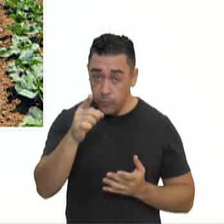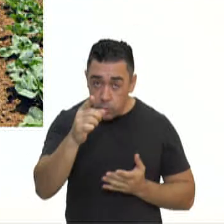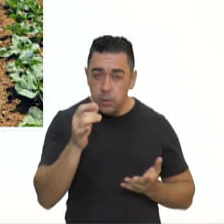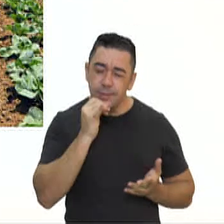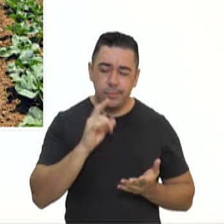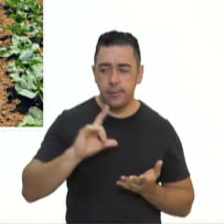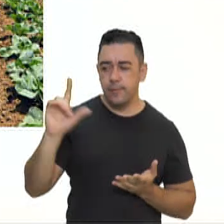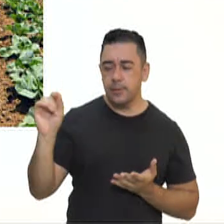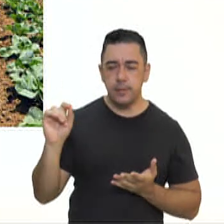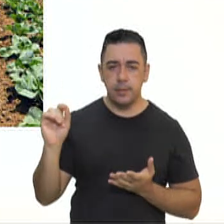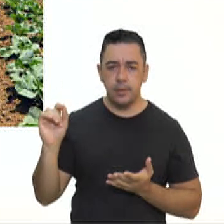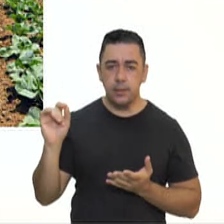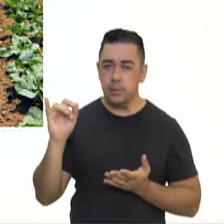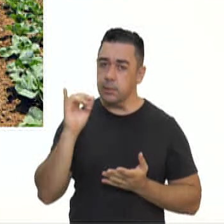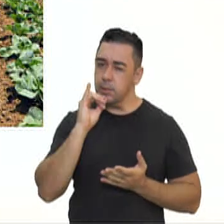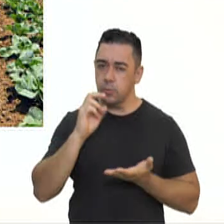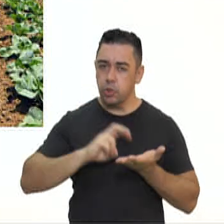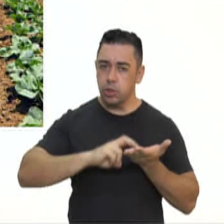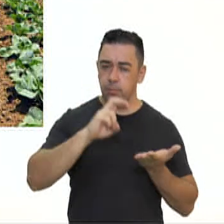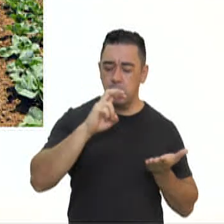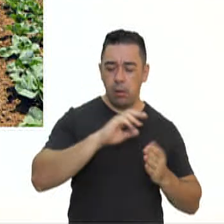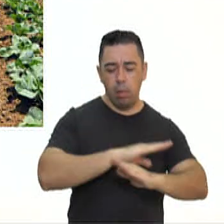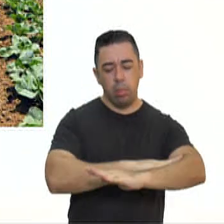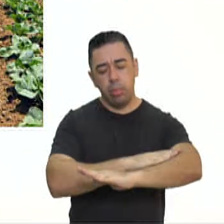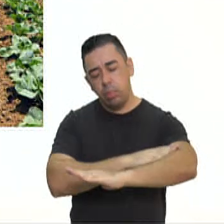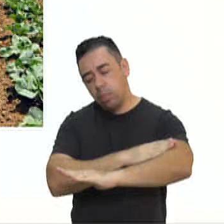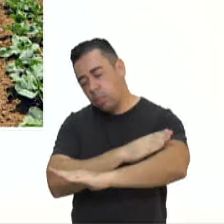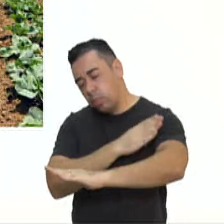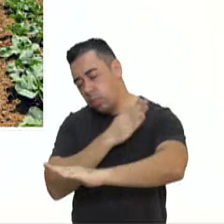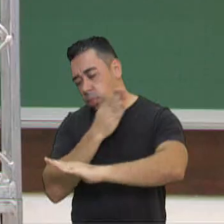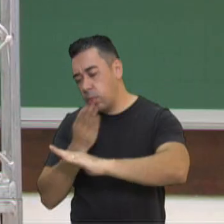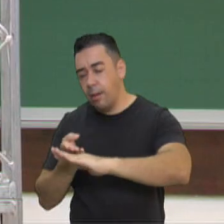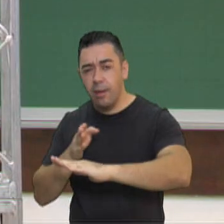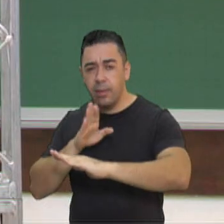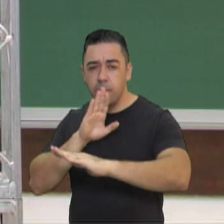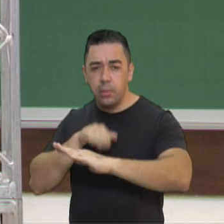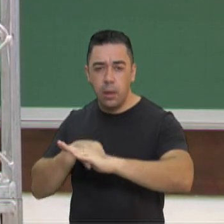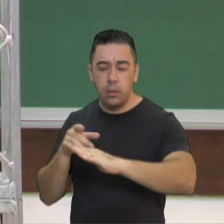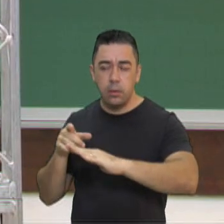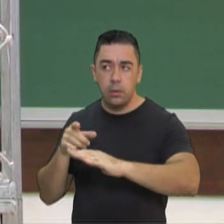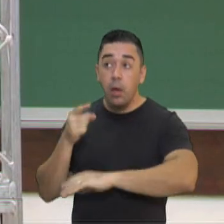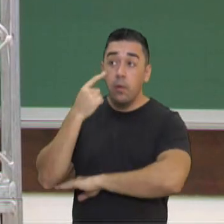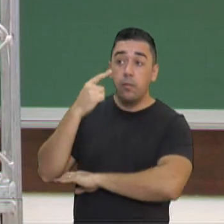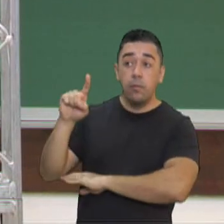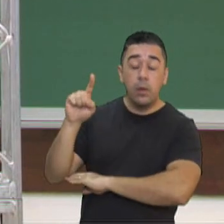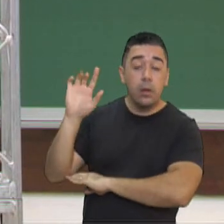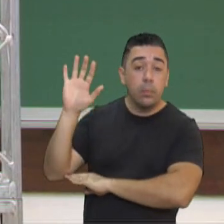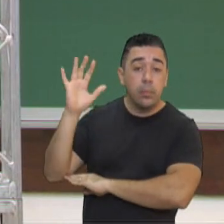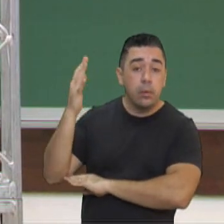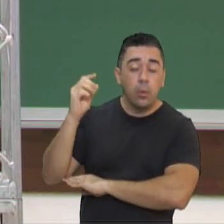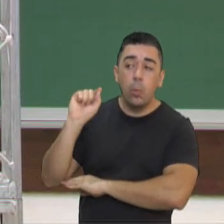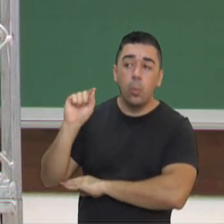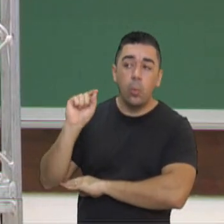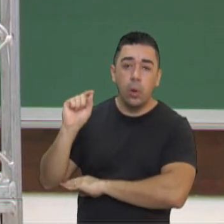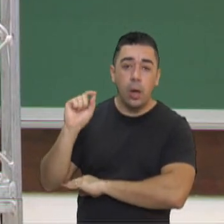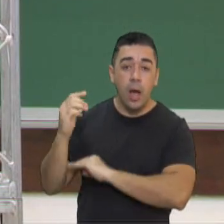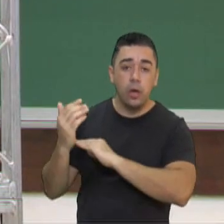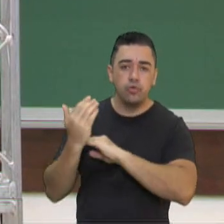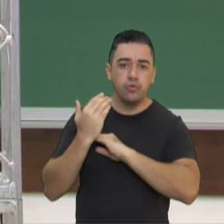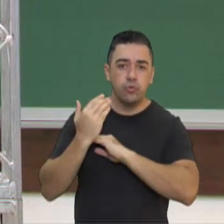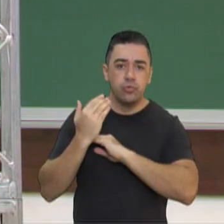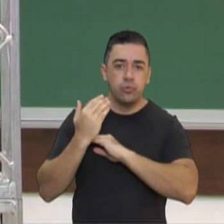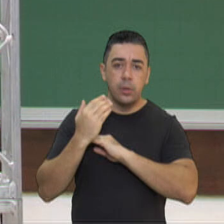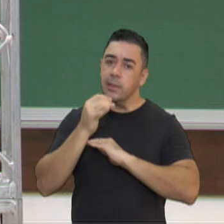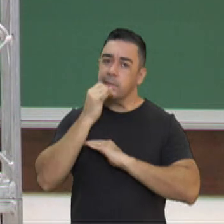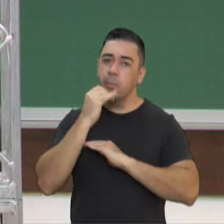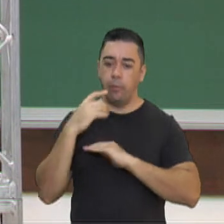vai sair, passar todo o dia fora de casa, geralmente olhar um pouquinho a previsão ajuda, né, a não ir